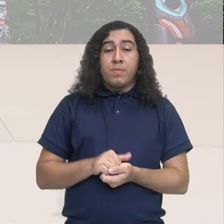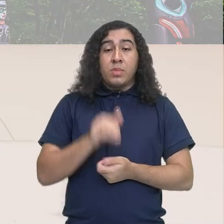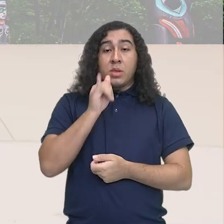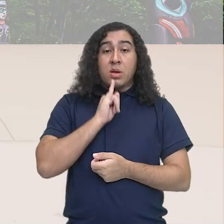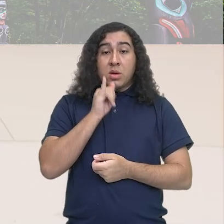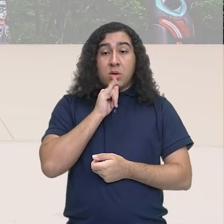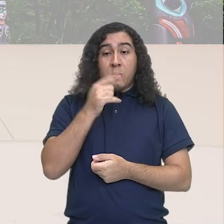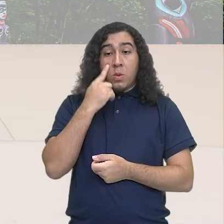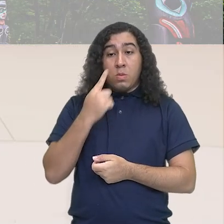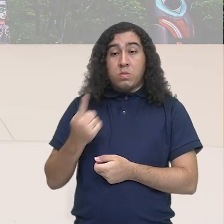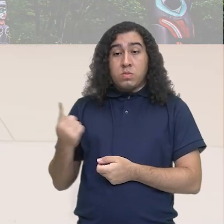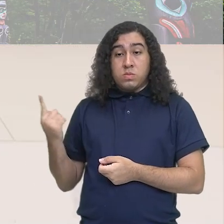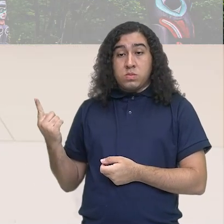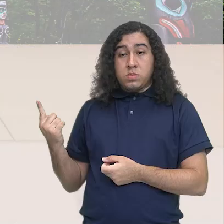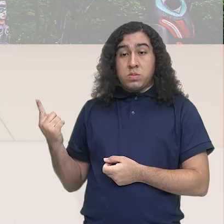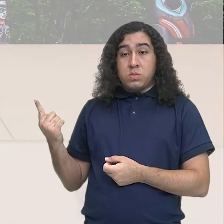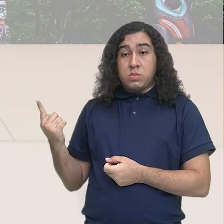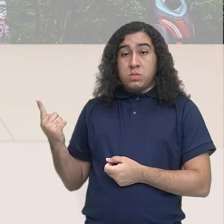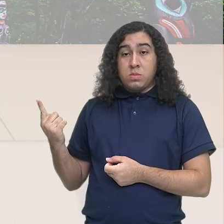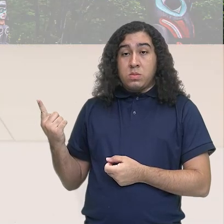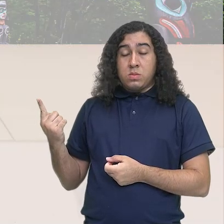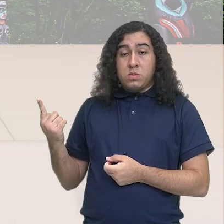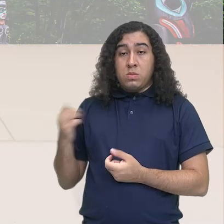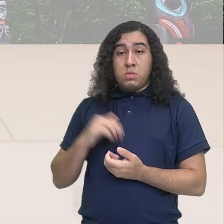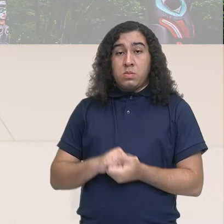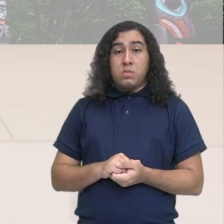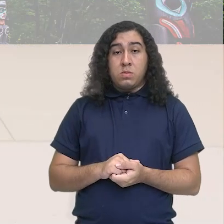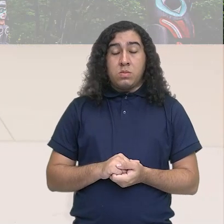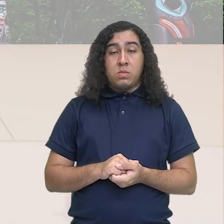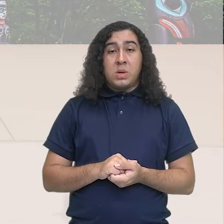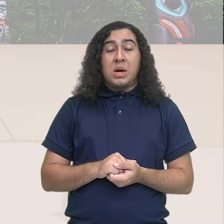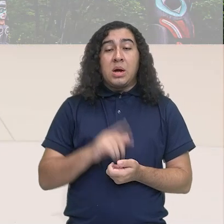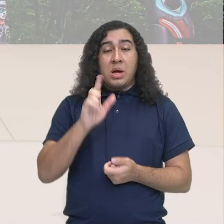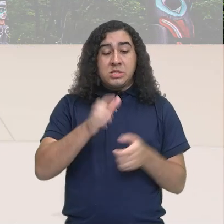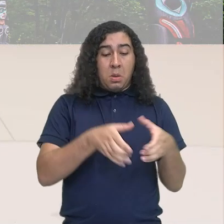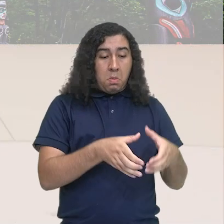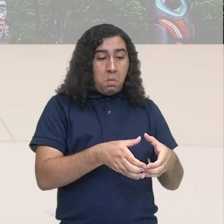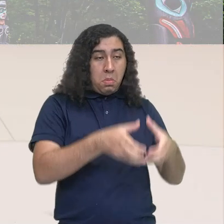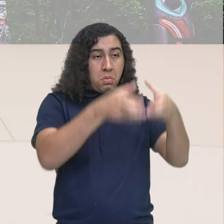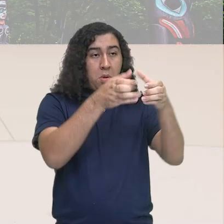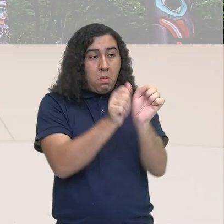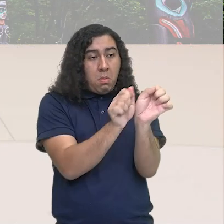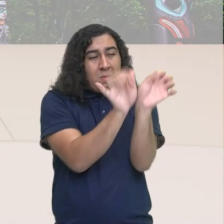este totem aqui, que compõe o nosso cenário, ele tem uma